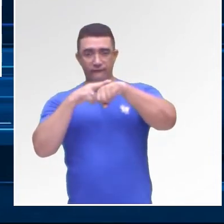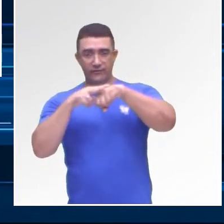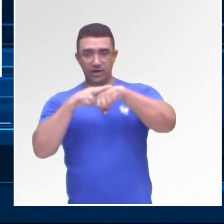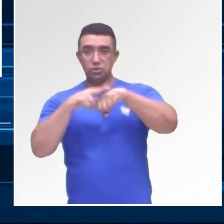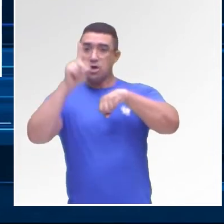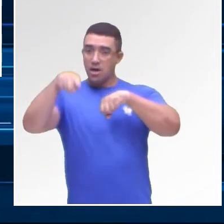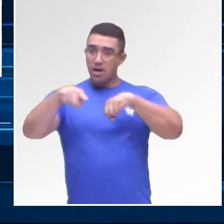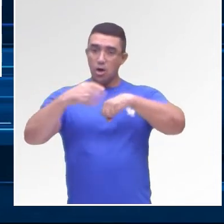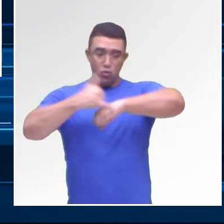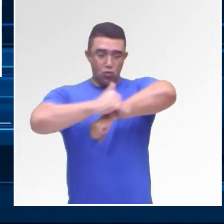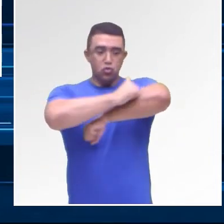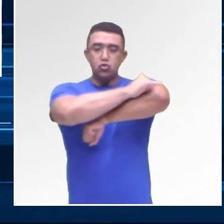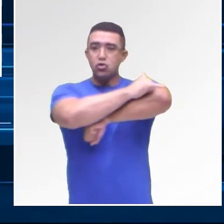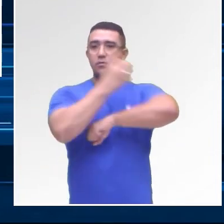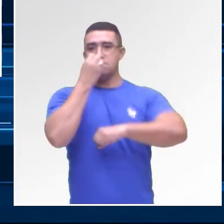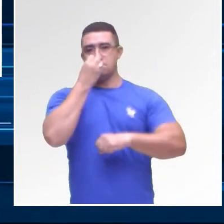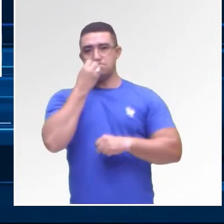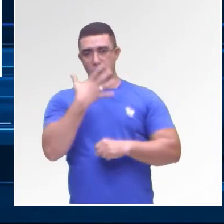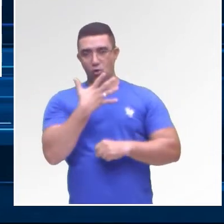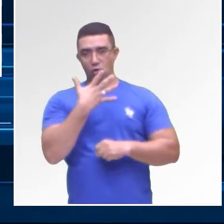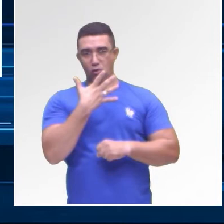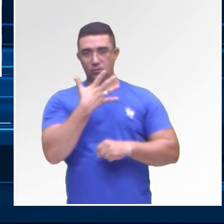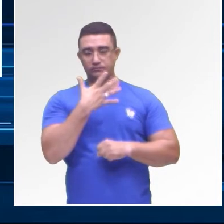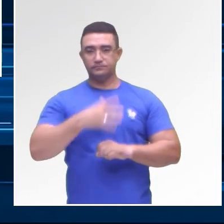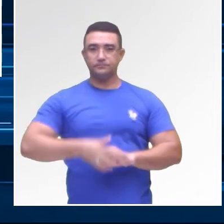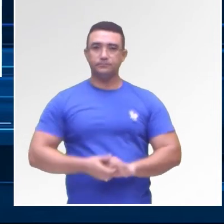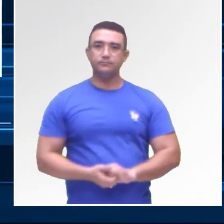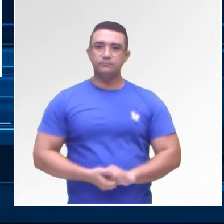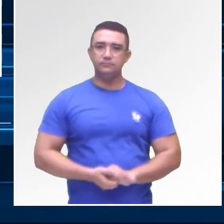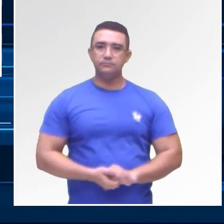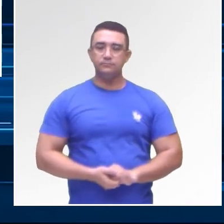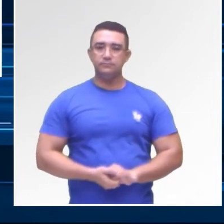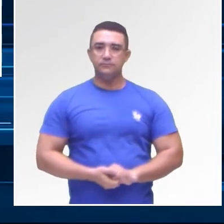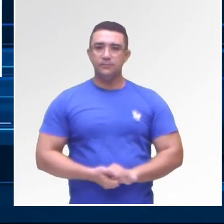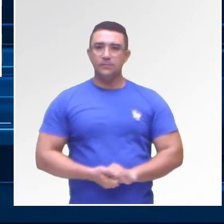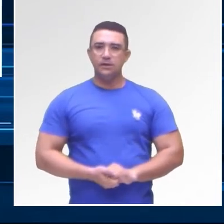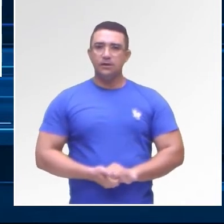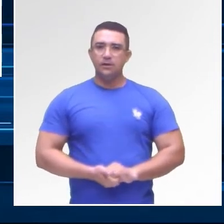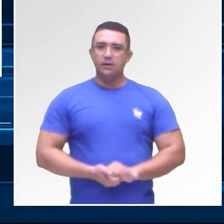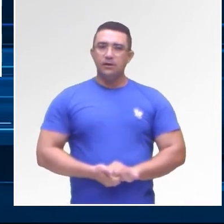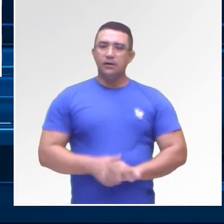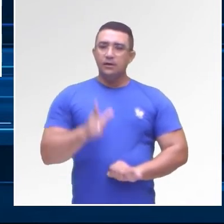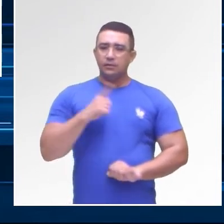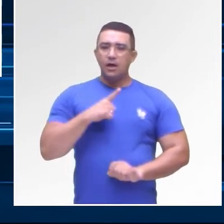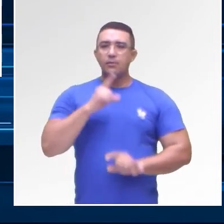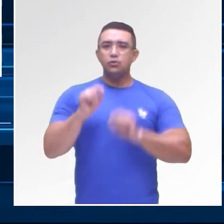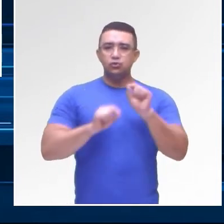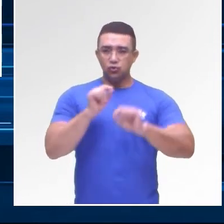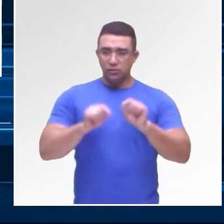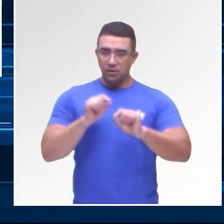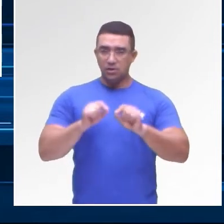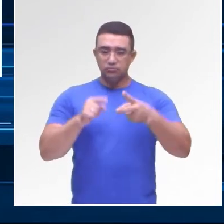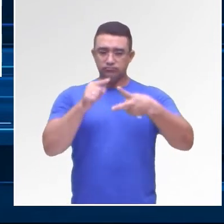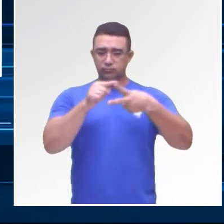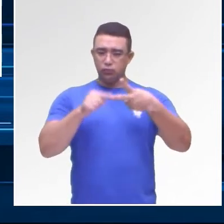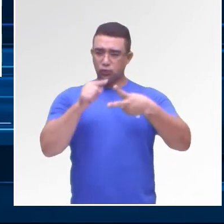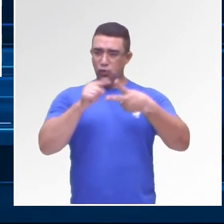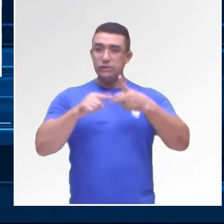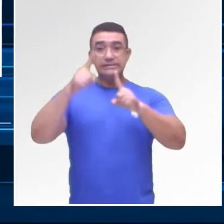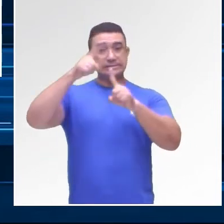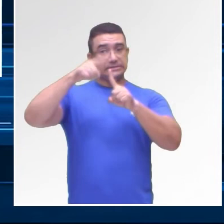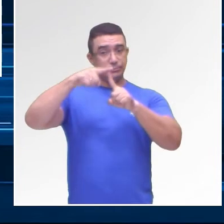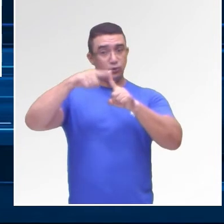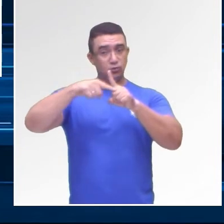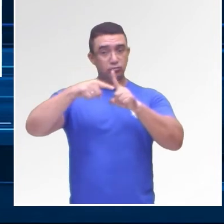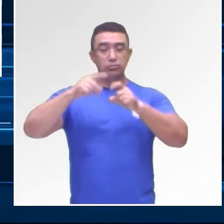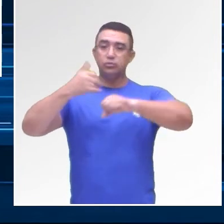bom, tá? Que são esses aqui. Então, nós temos aí os dois tipos de gordurinha,